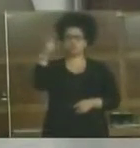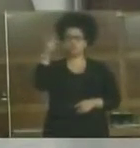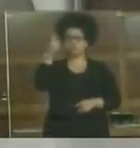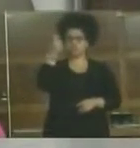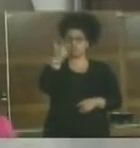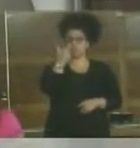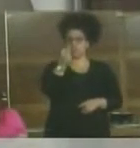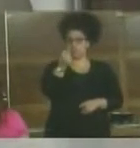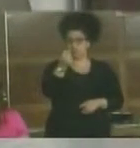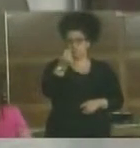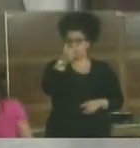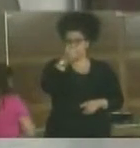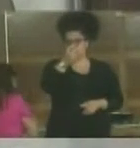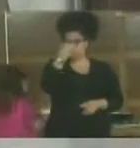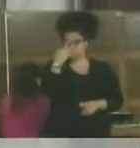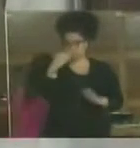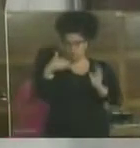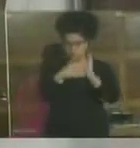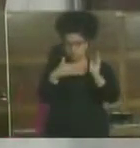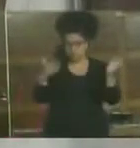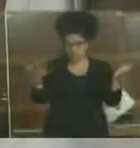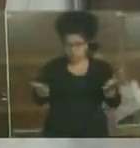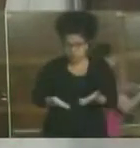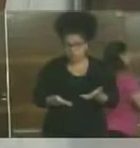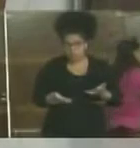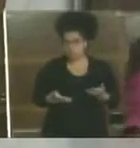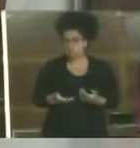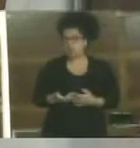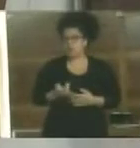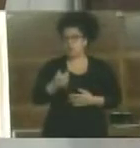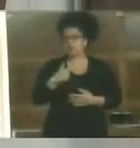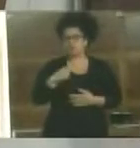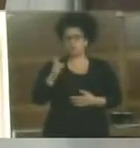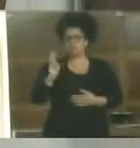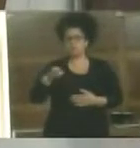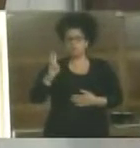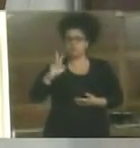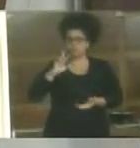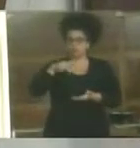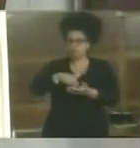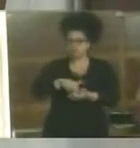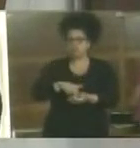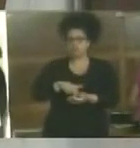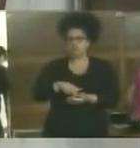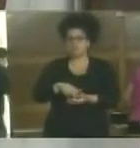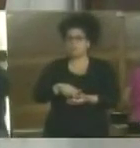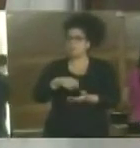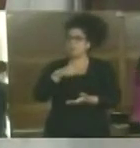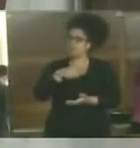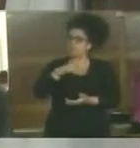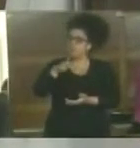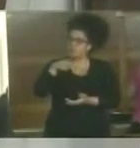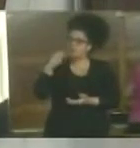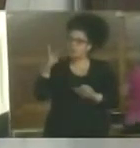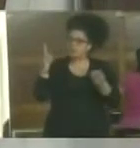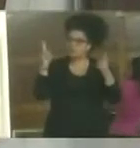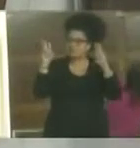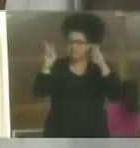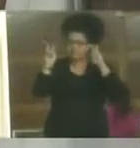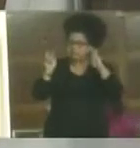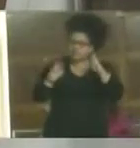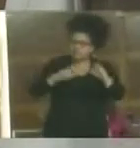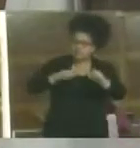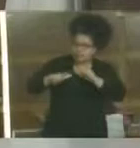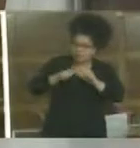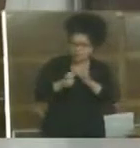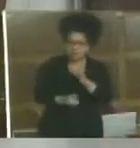de janeiro de 2013 até hoje, eu tenho sempre vindo à tribuna e levantado essa questão do trabalho aqui, da geração